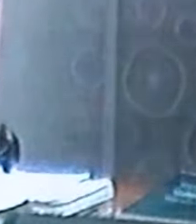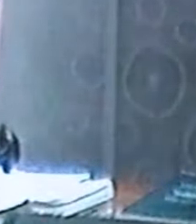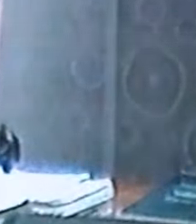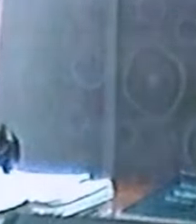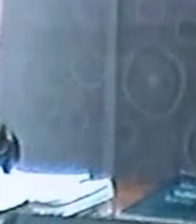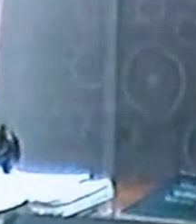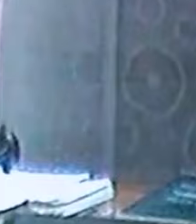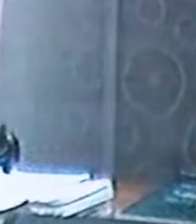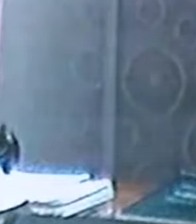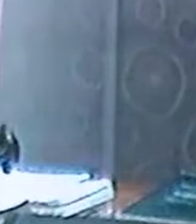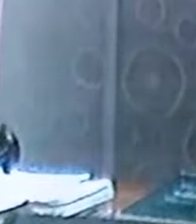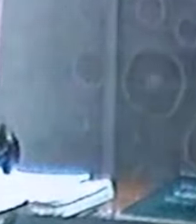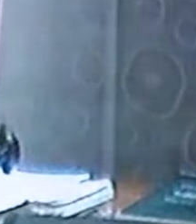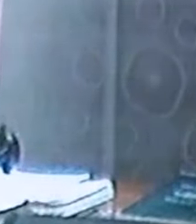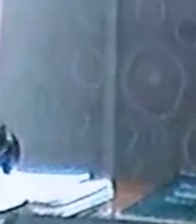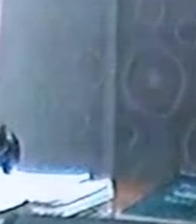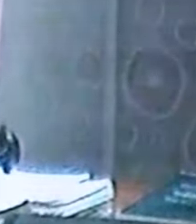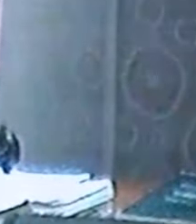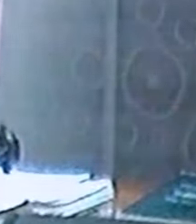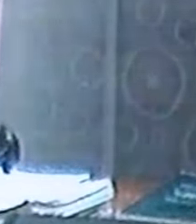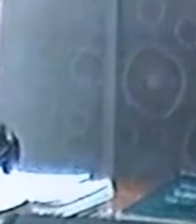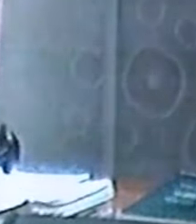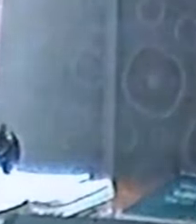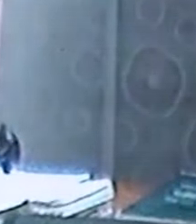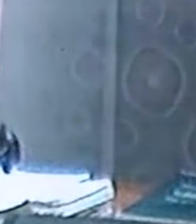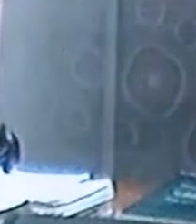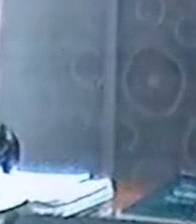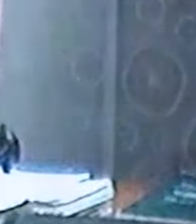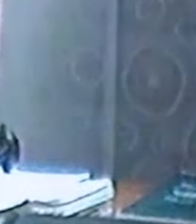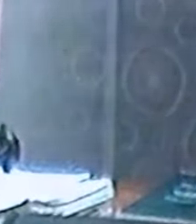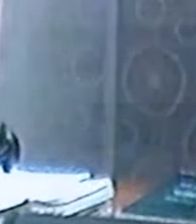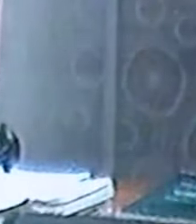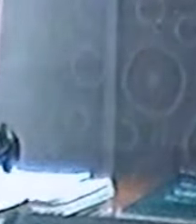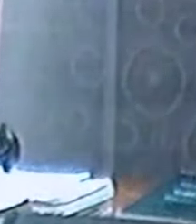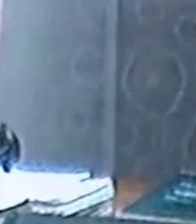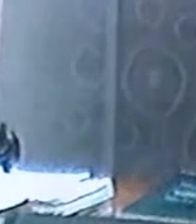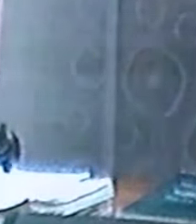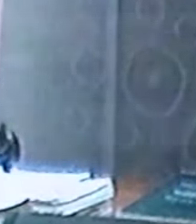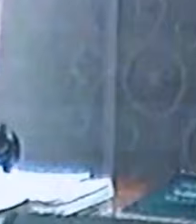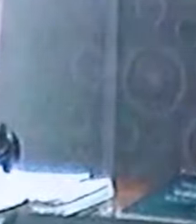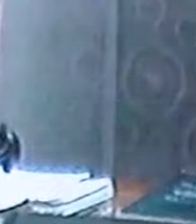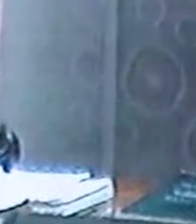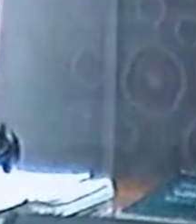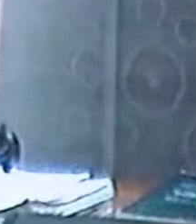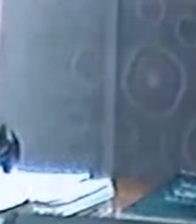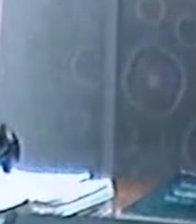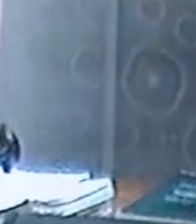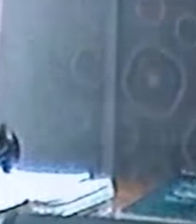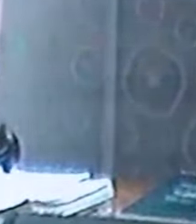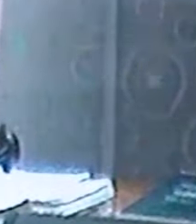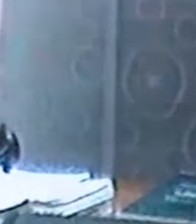nós atuamos ser o falo idoso, será o ser o falo veterano, lá e era. Nem for bom desenvolvimento. Agora tem o